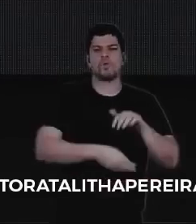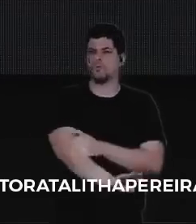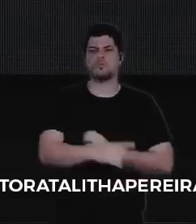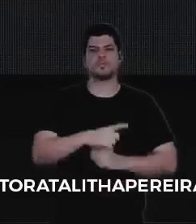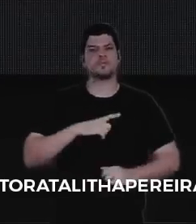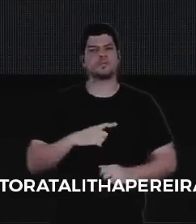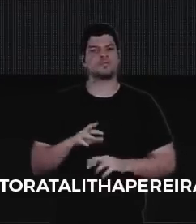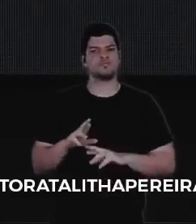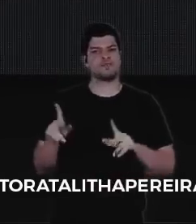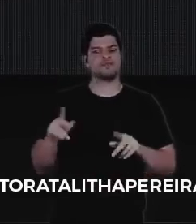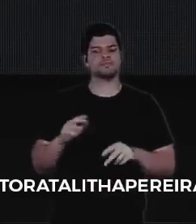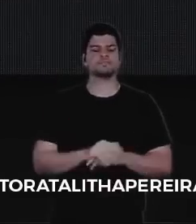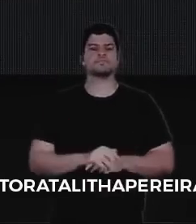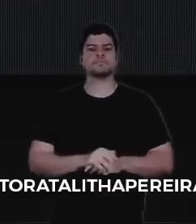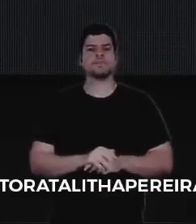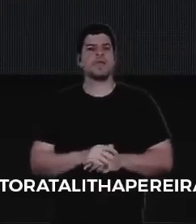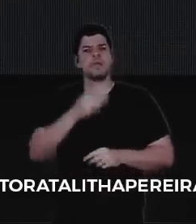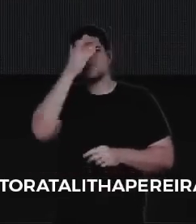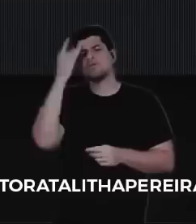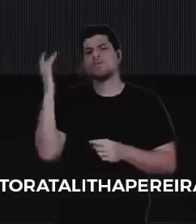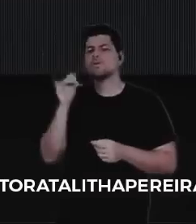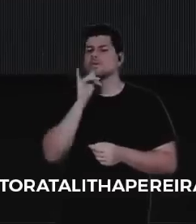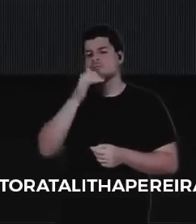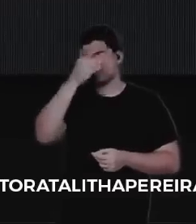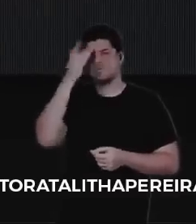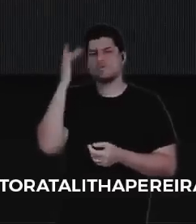coisa? Tem gente que tem o hábito de